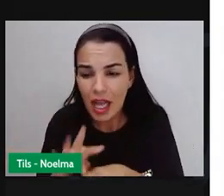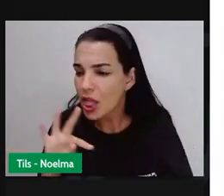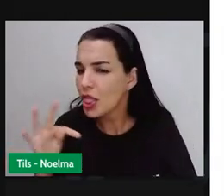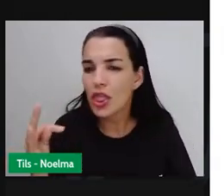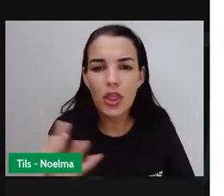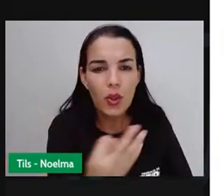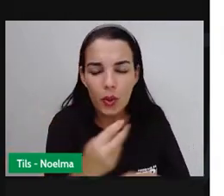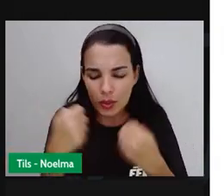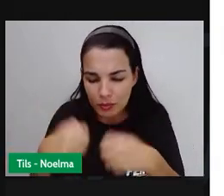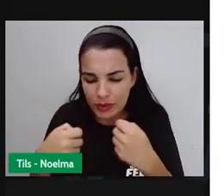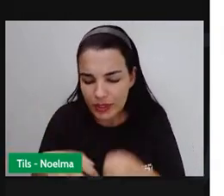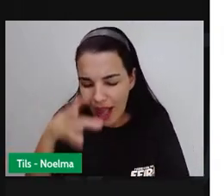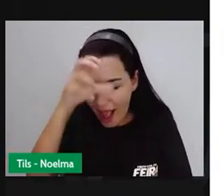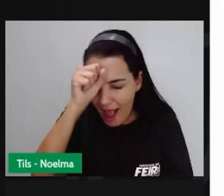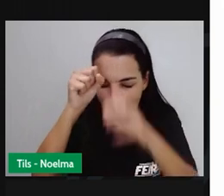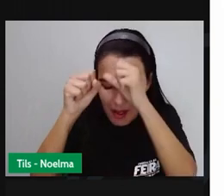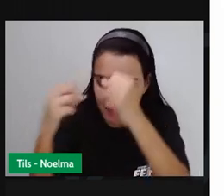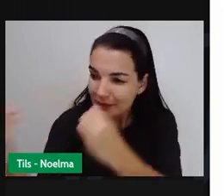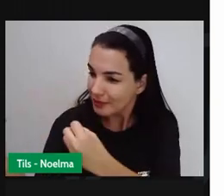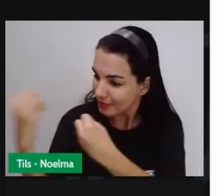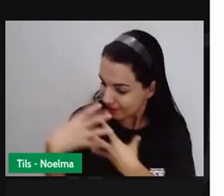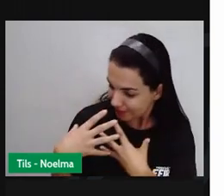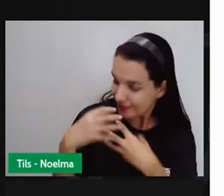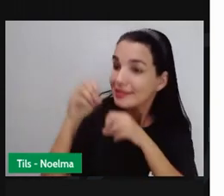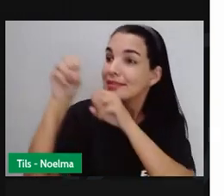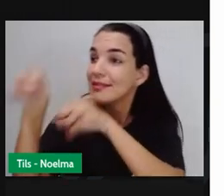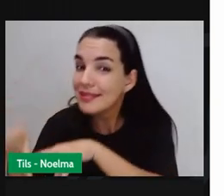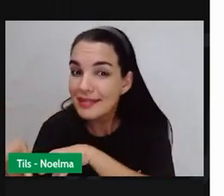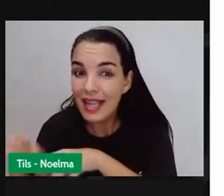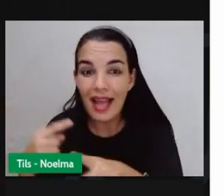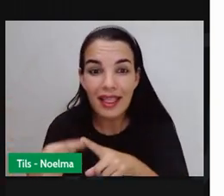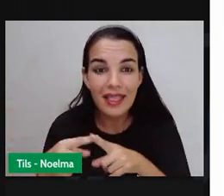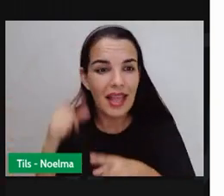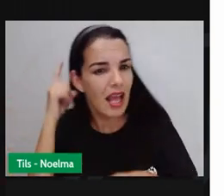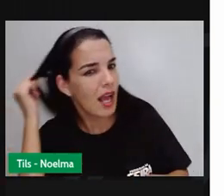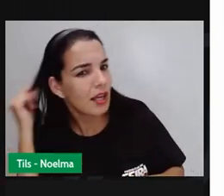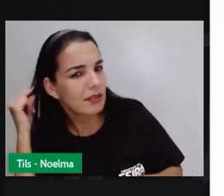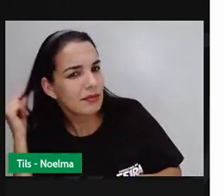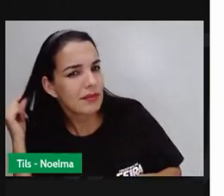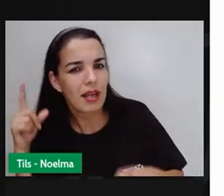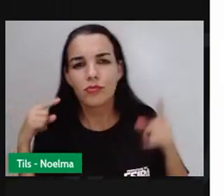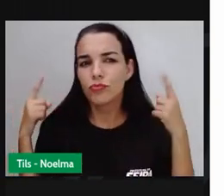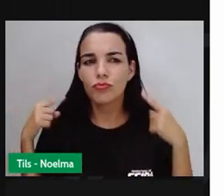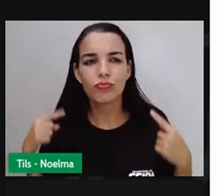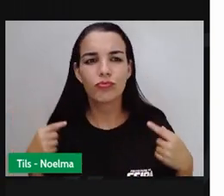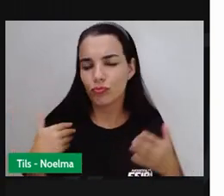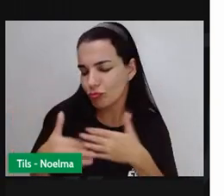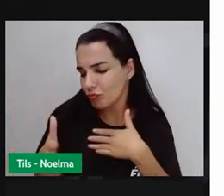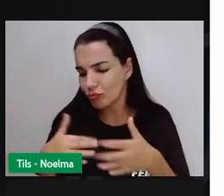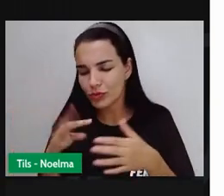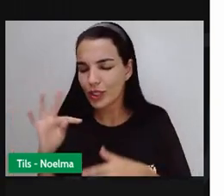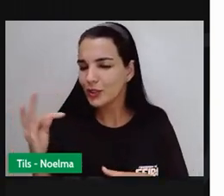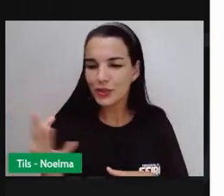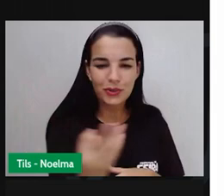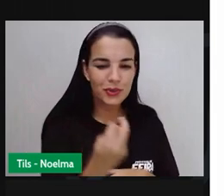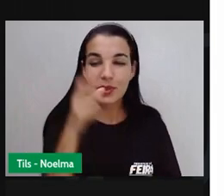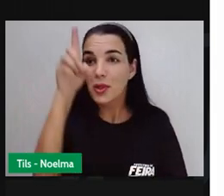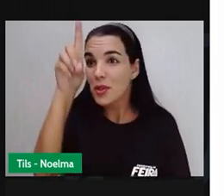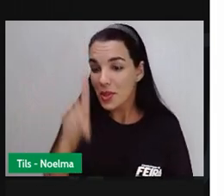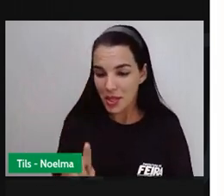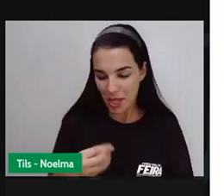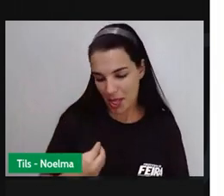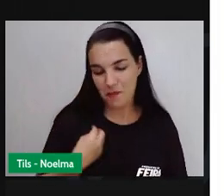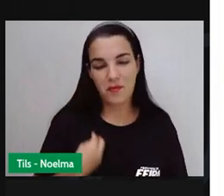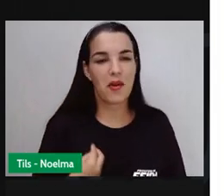o que aprender e o que ensinar. Seja careca ou cabeludo, ou mesmo de outro mundo, todo mundo tem direito de